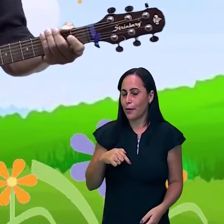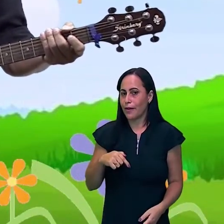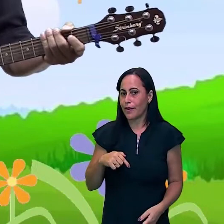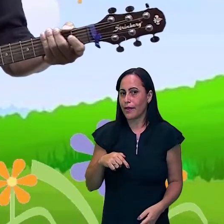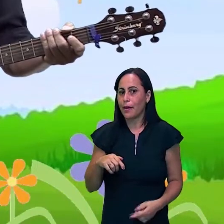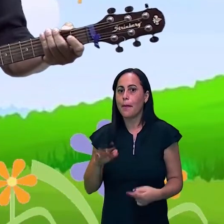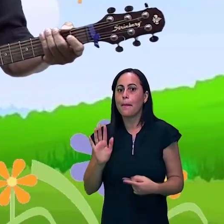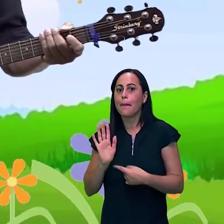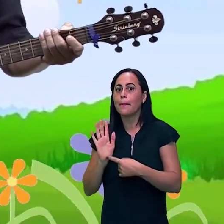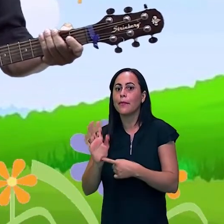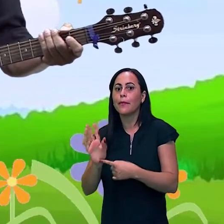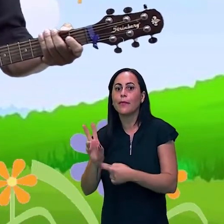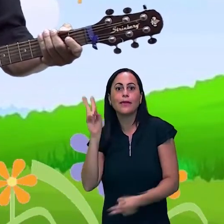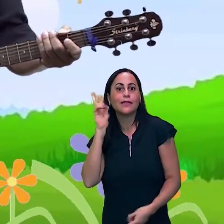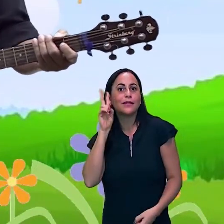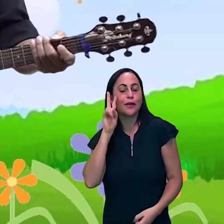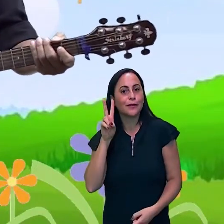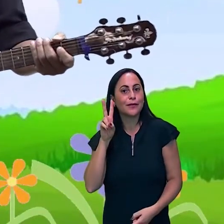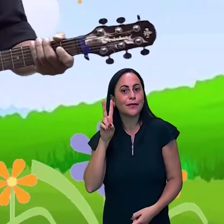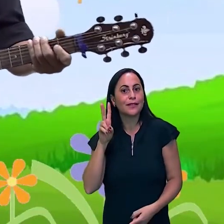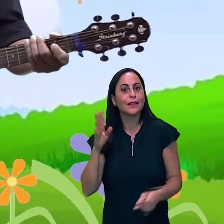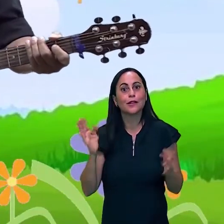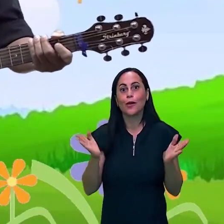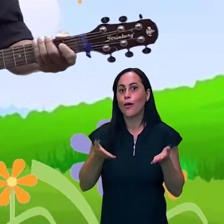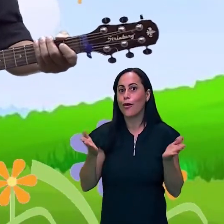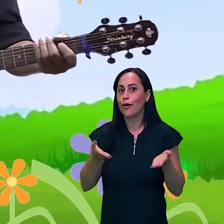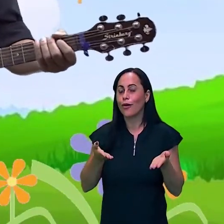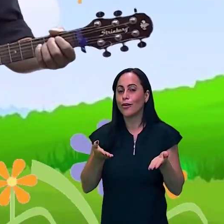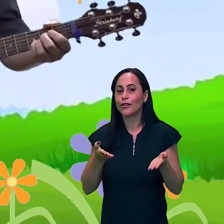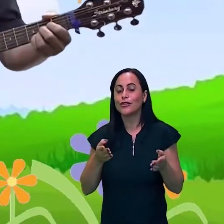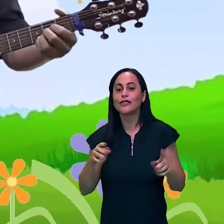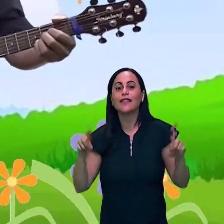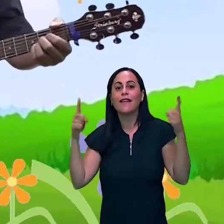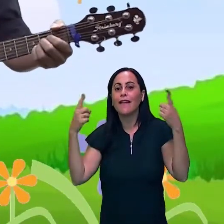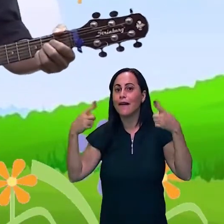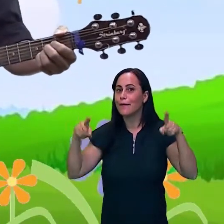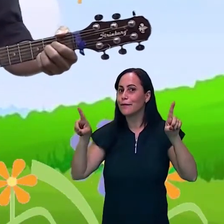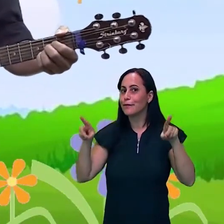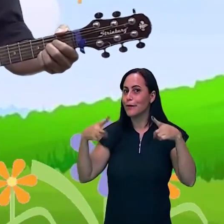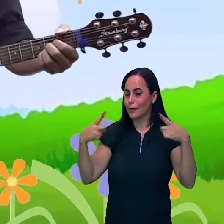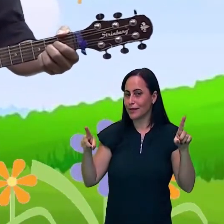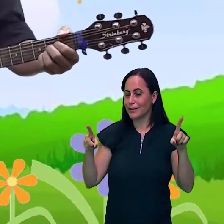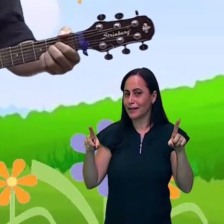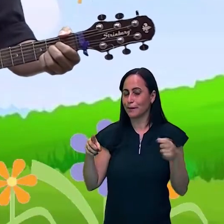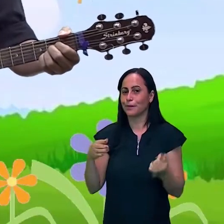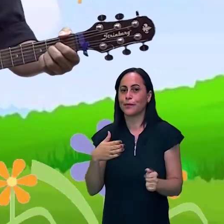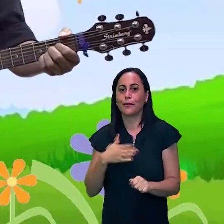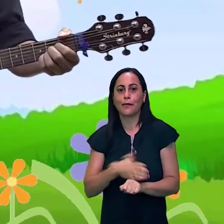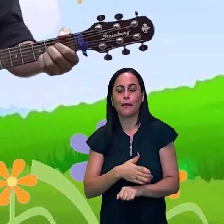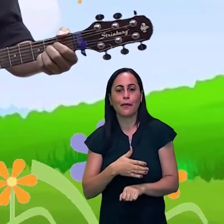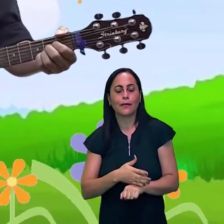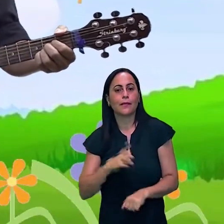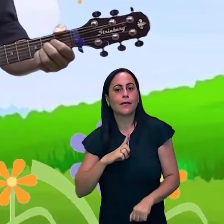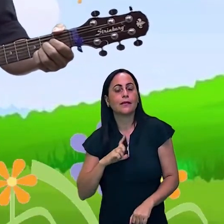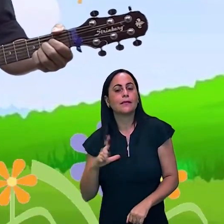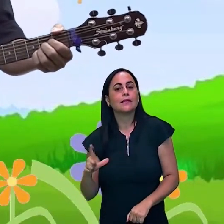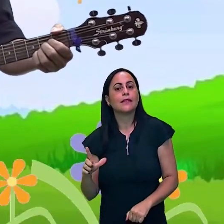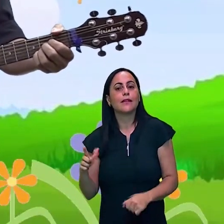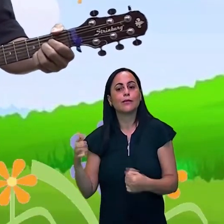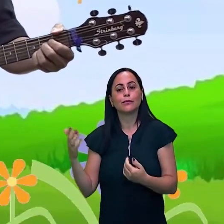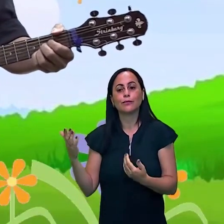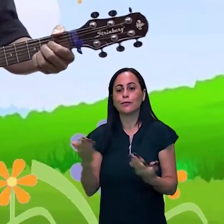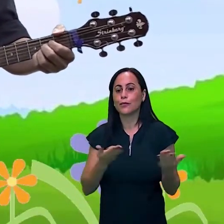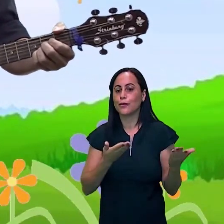hoje será cantada. Isso mesmo, cantada. Por isso, teremos a participação do meu amigo José Antônio e o seu